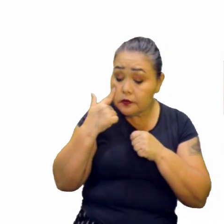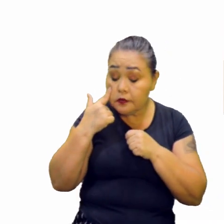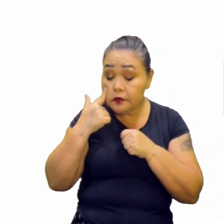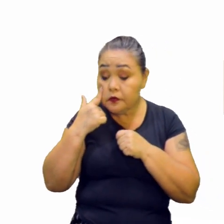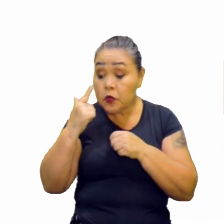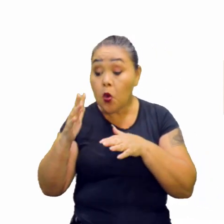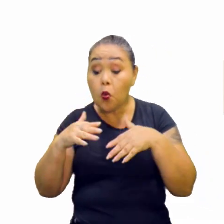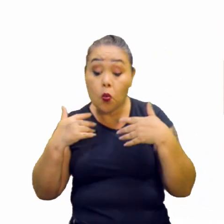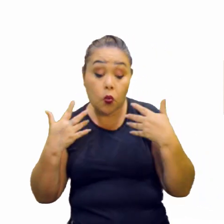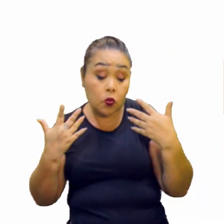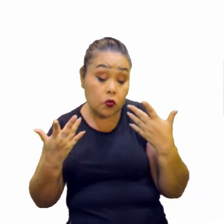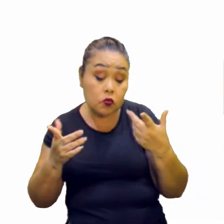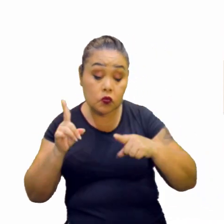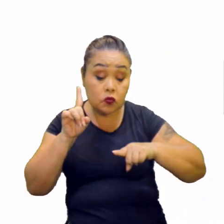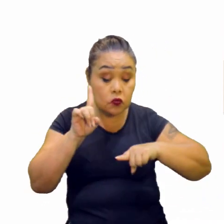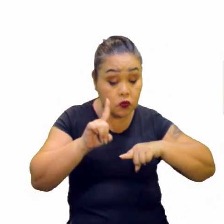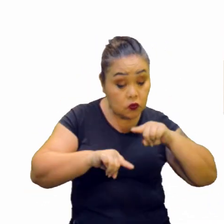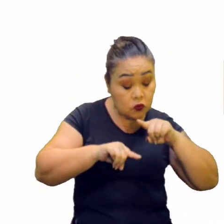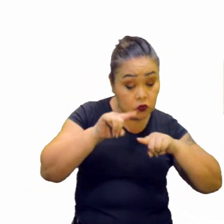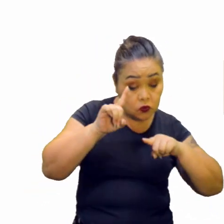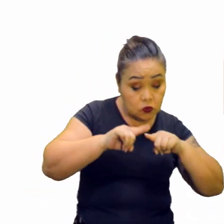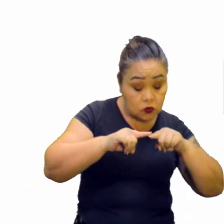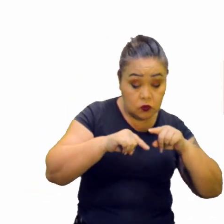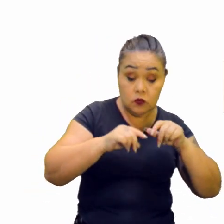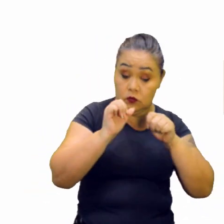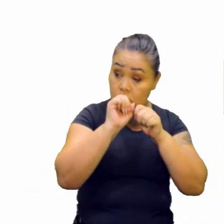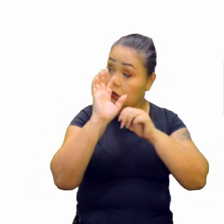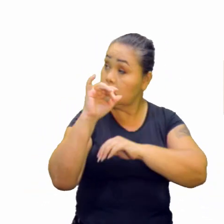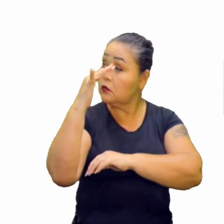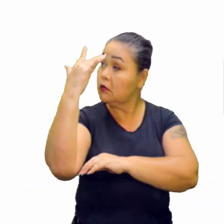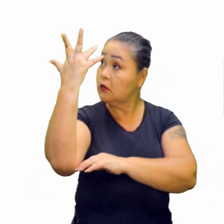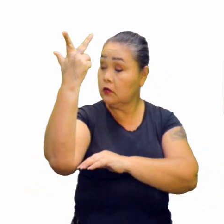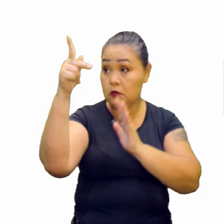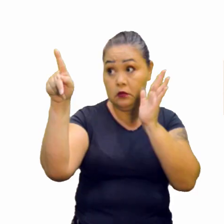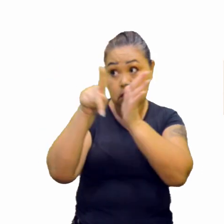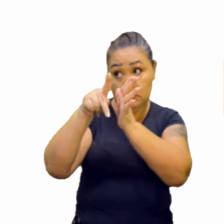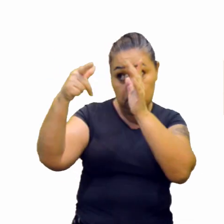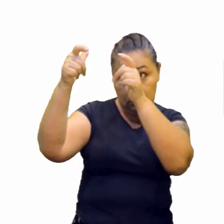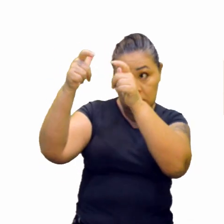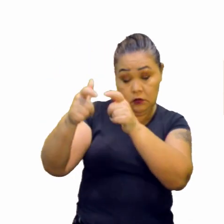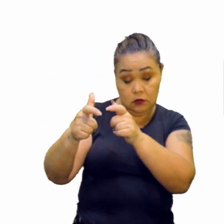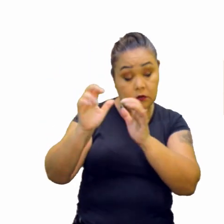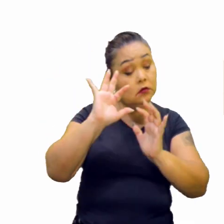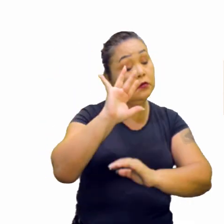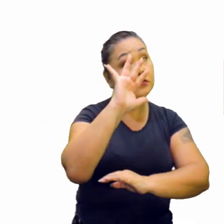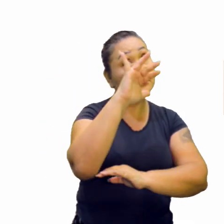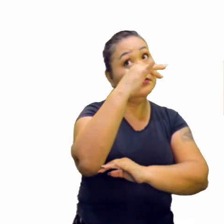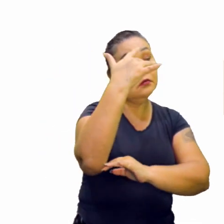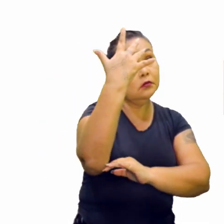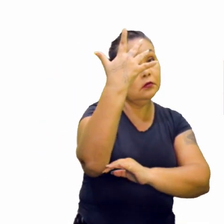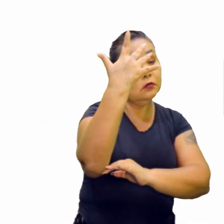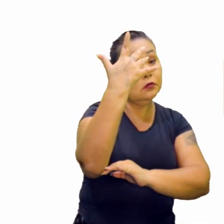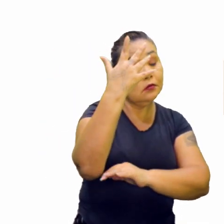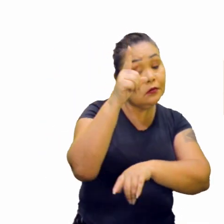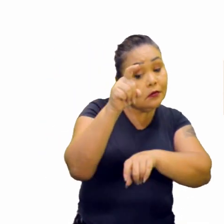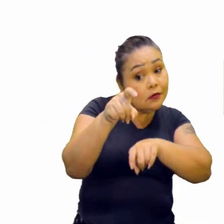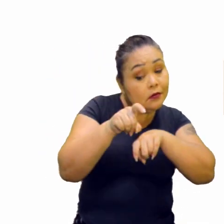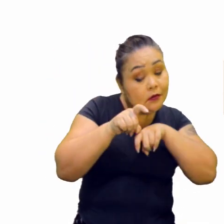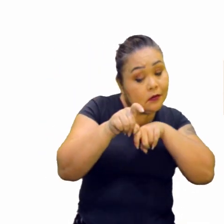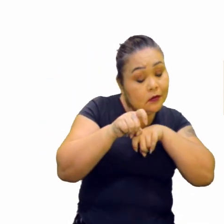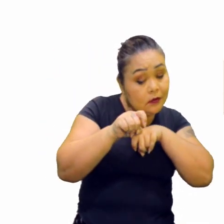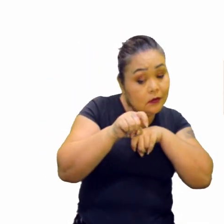os produtos dessas plantas nativas, é um consórcio, e as plantas, as cultivares. E